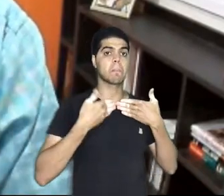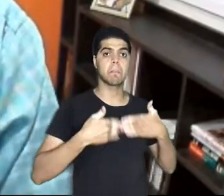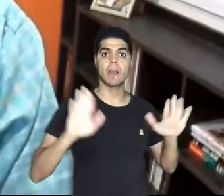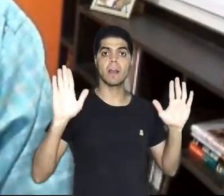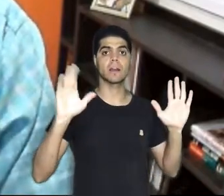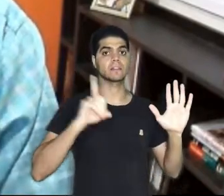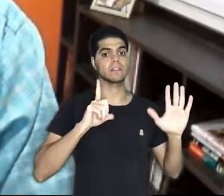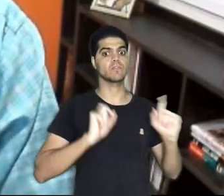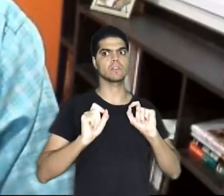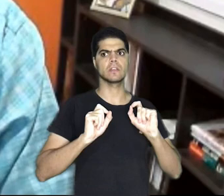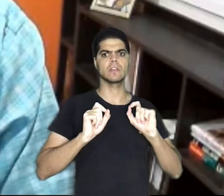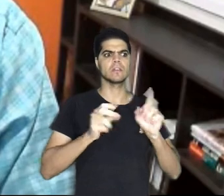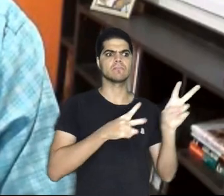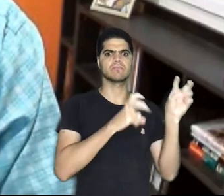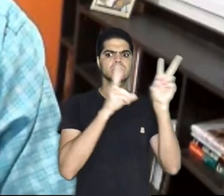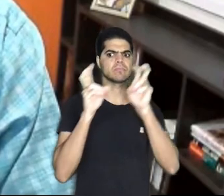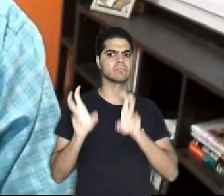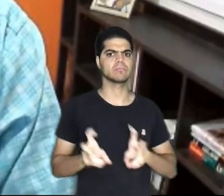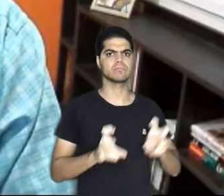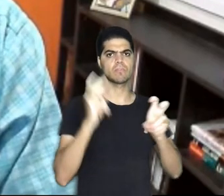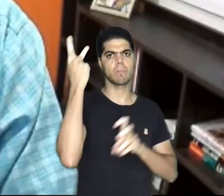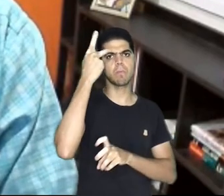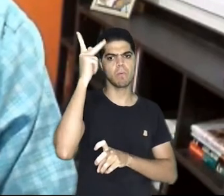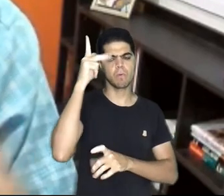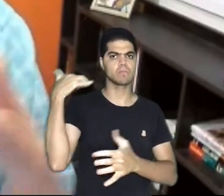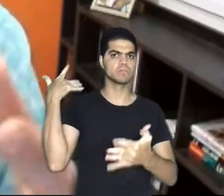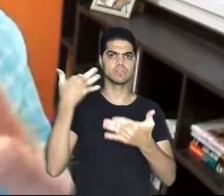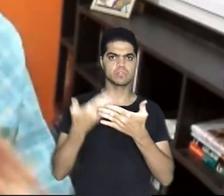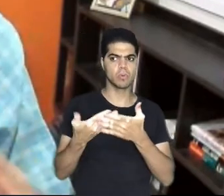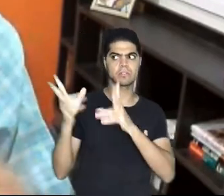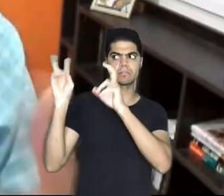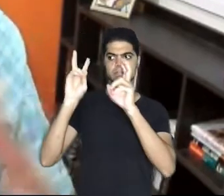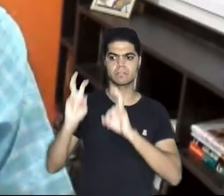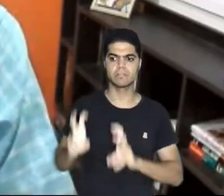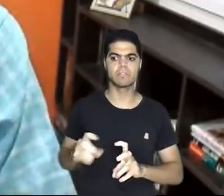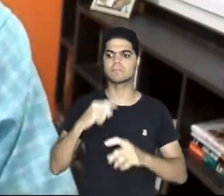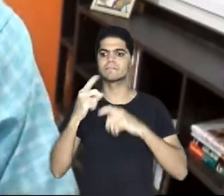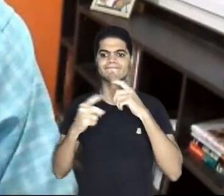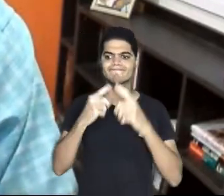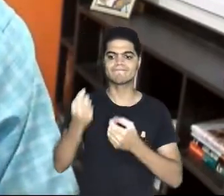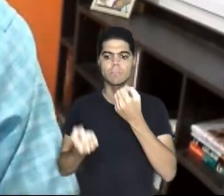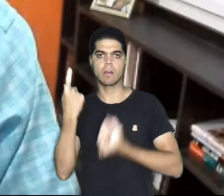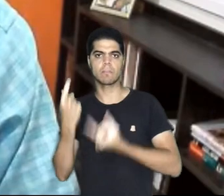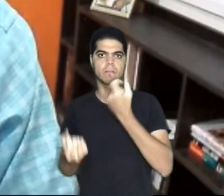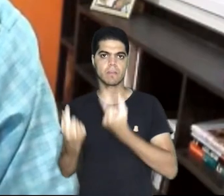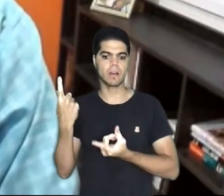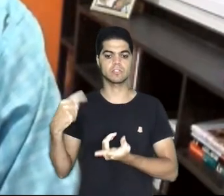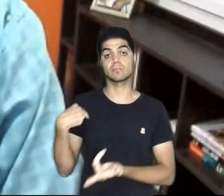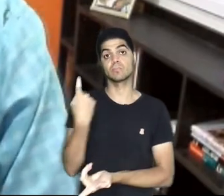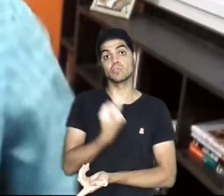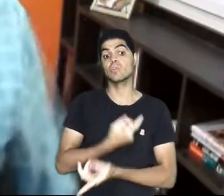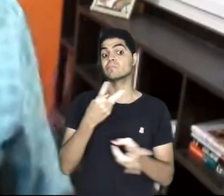abriu, em perspectiva histórica. E nem todos esses temas ela resolveu. Então é muito interessante a